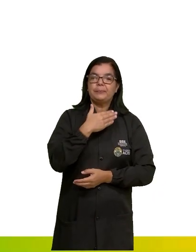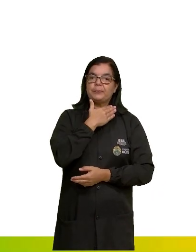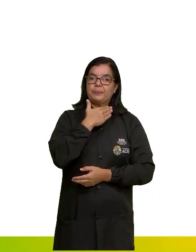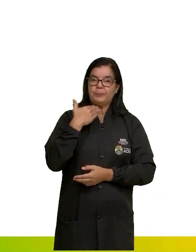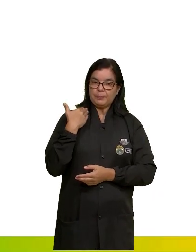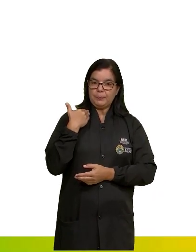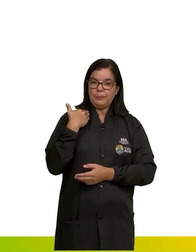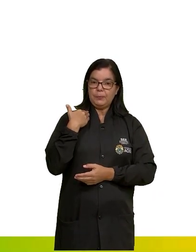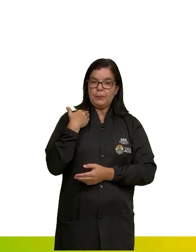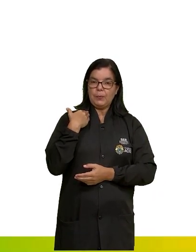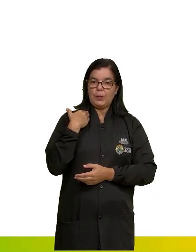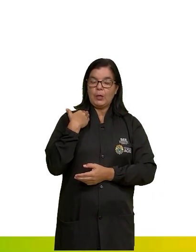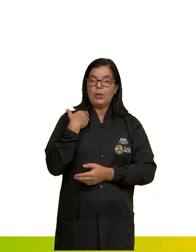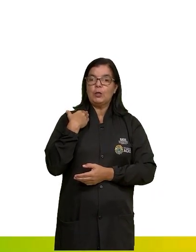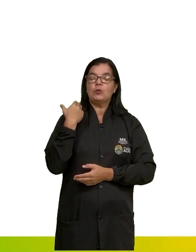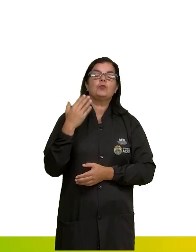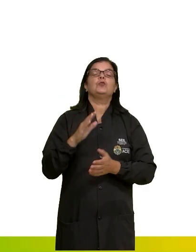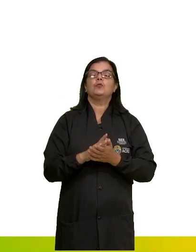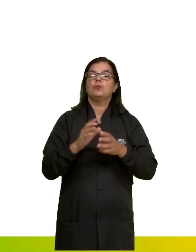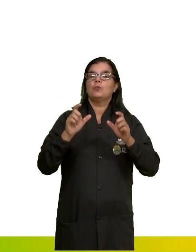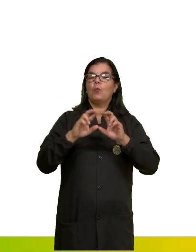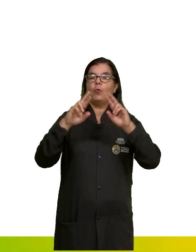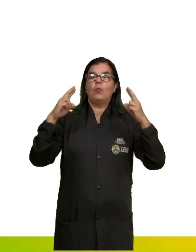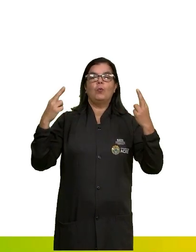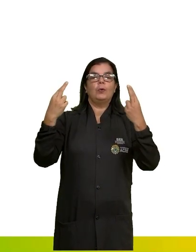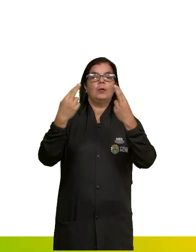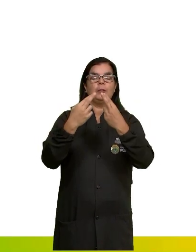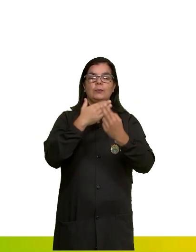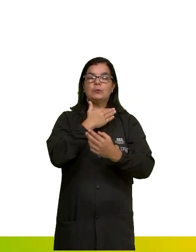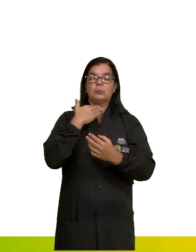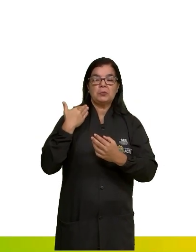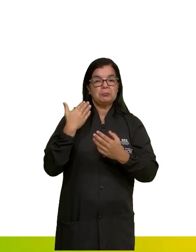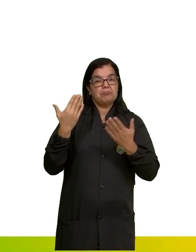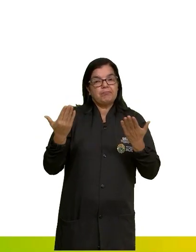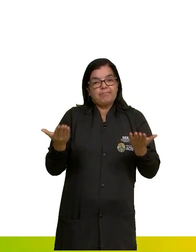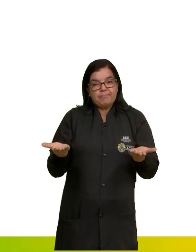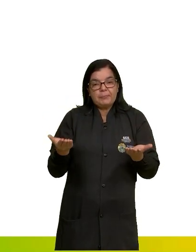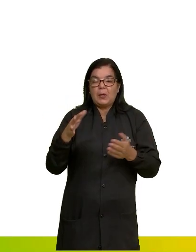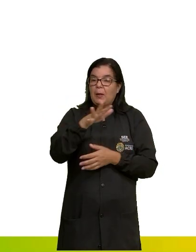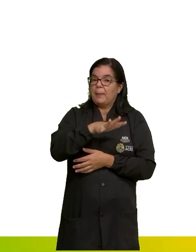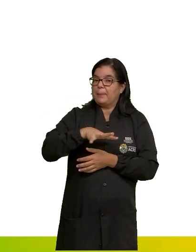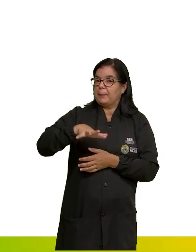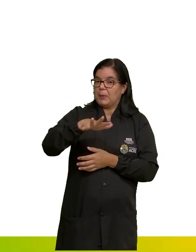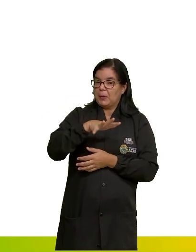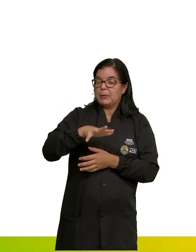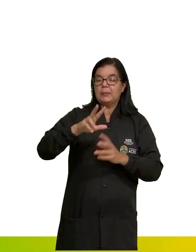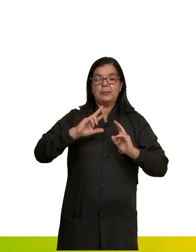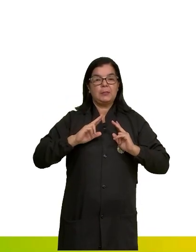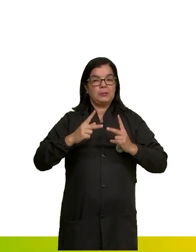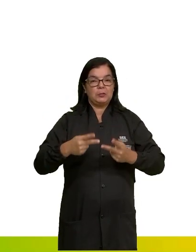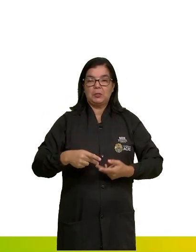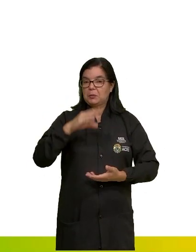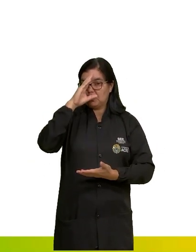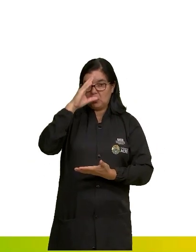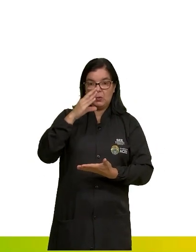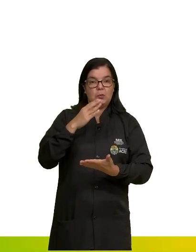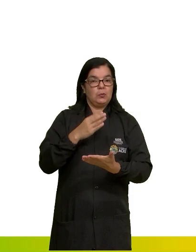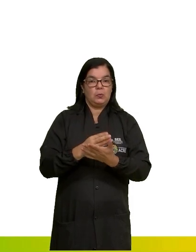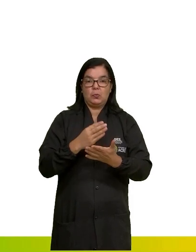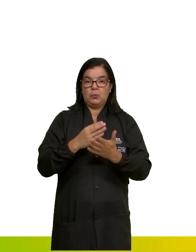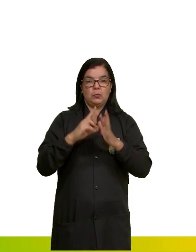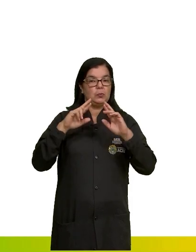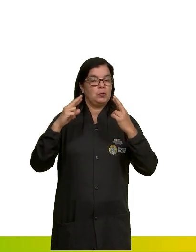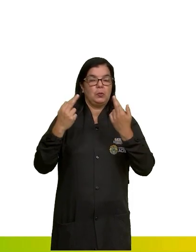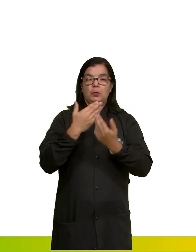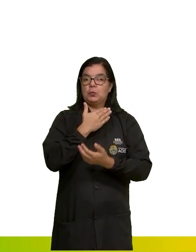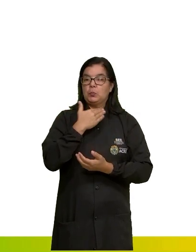e no reino dos mortos. Então, praticamente, a parte da humanidade nem acredita muito em reino de